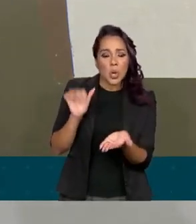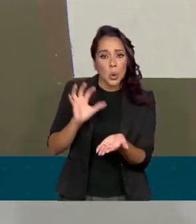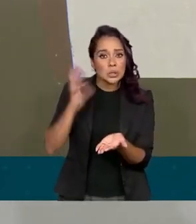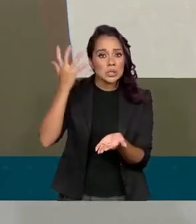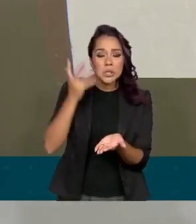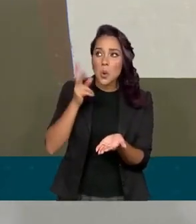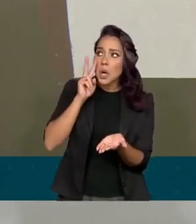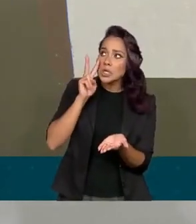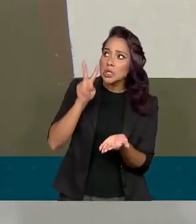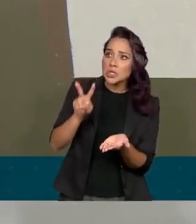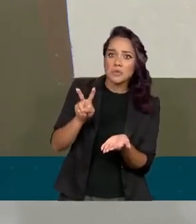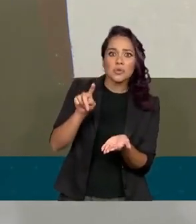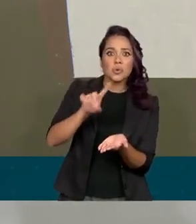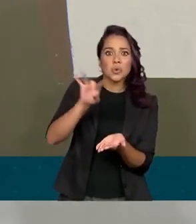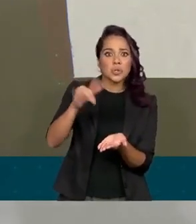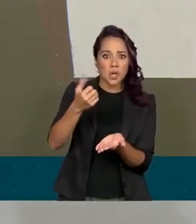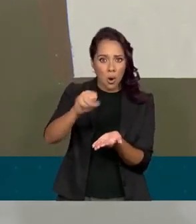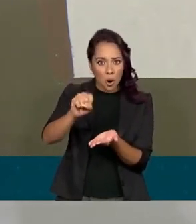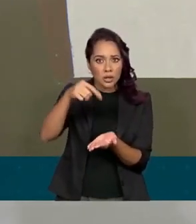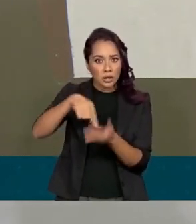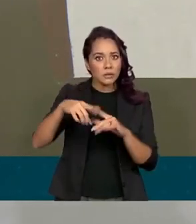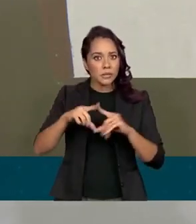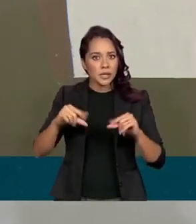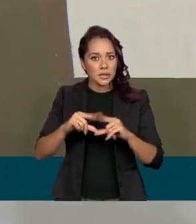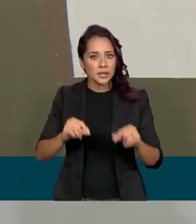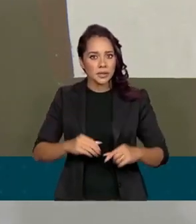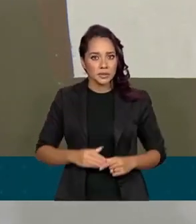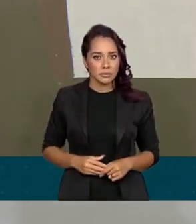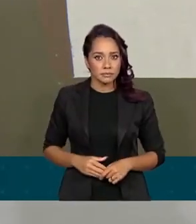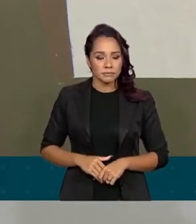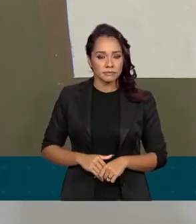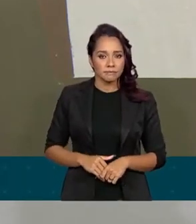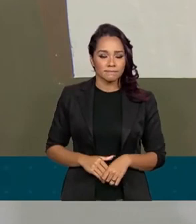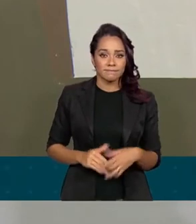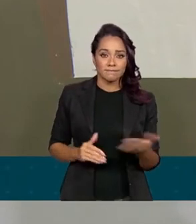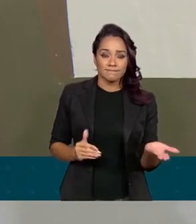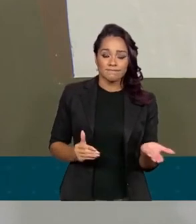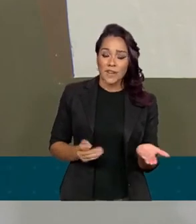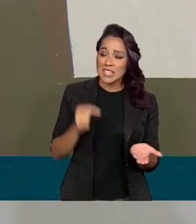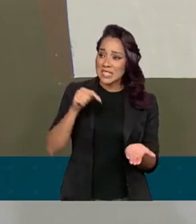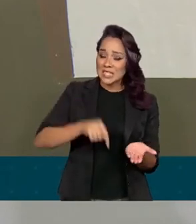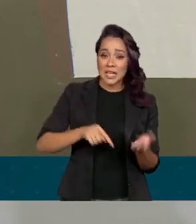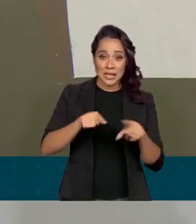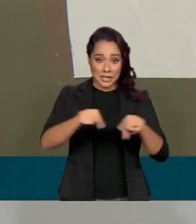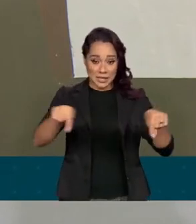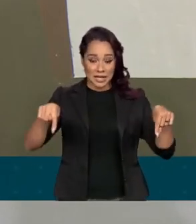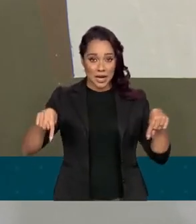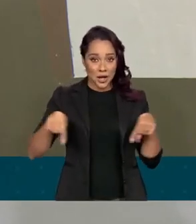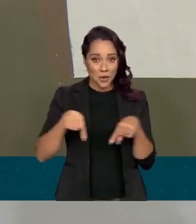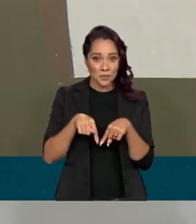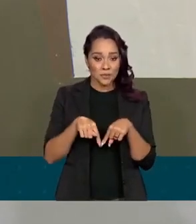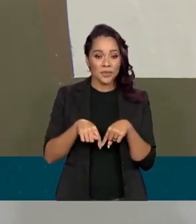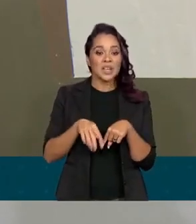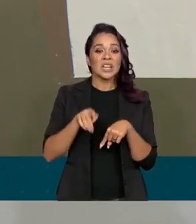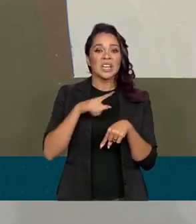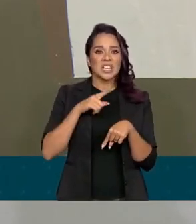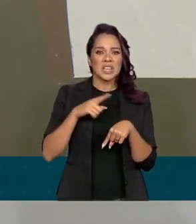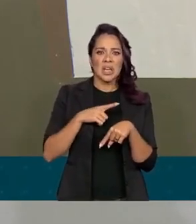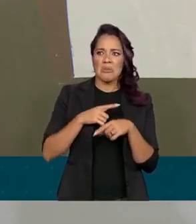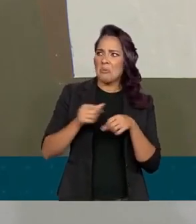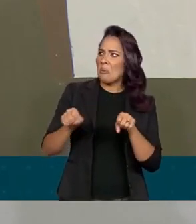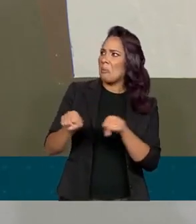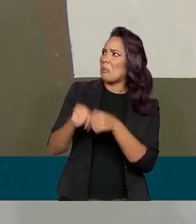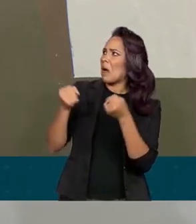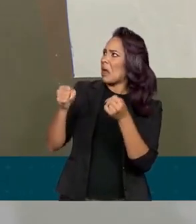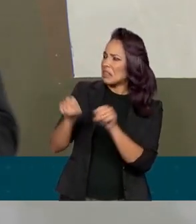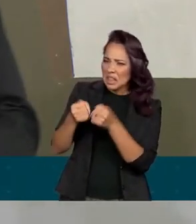acontecer o que aconteceu no dia 8 aqui em Brasília. Nós estamos aqui nesse salão, que foi